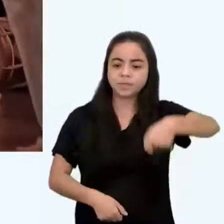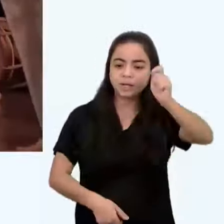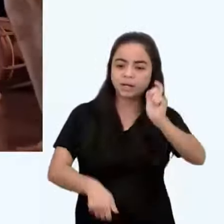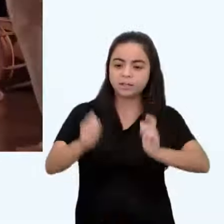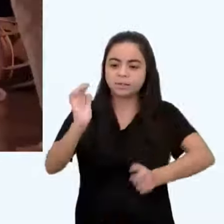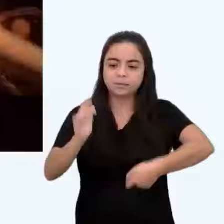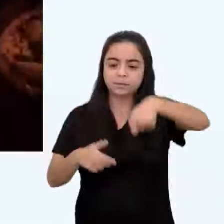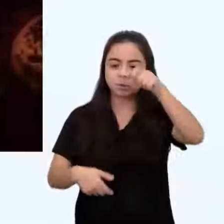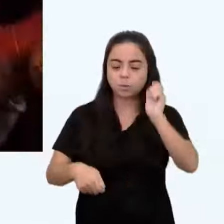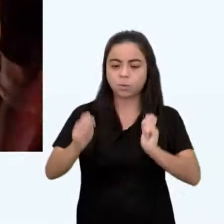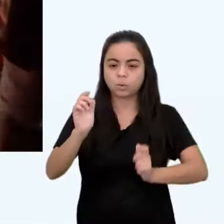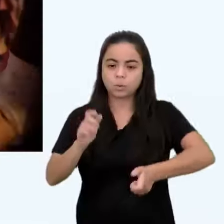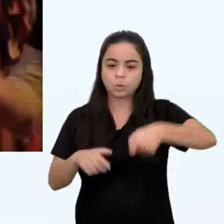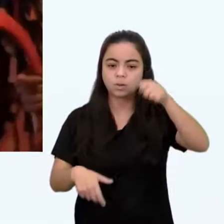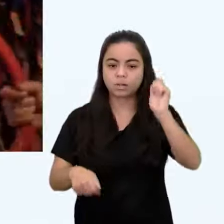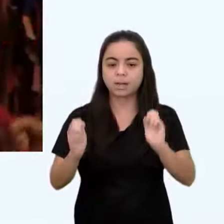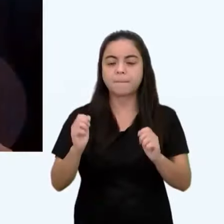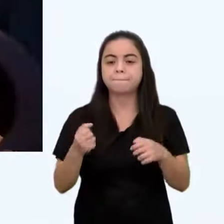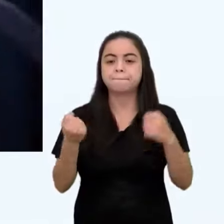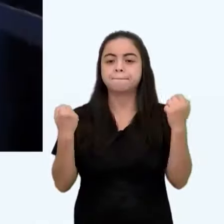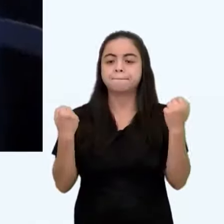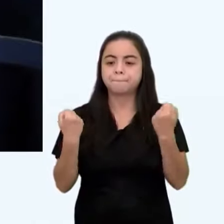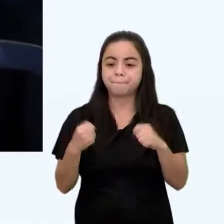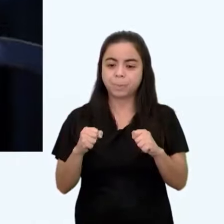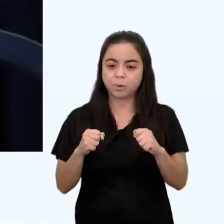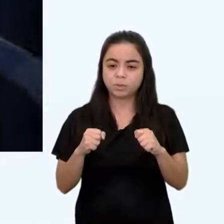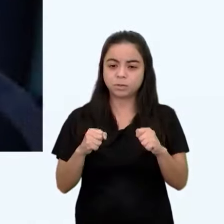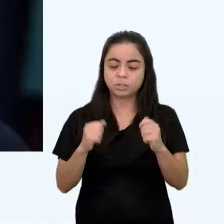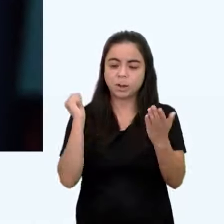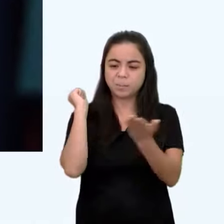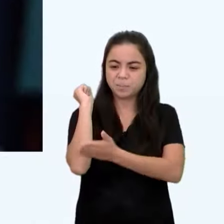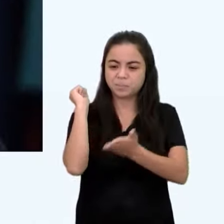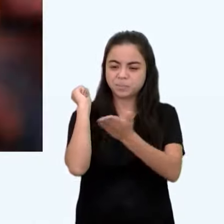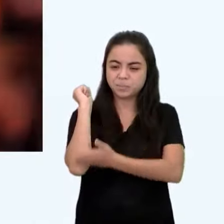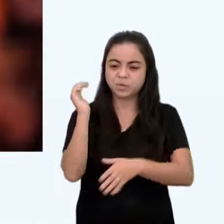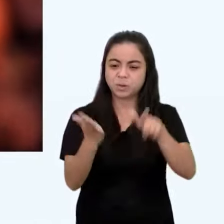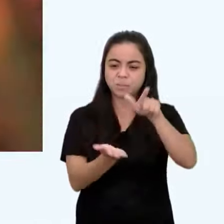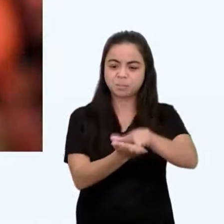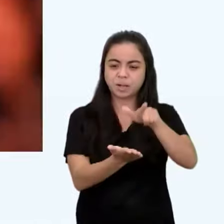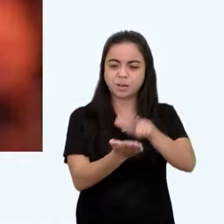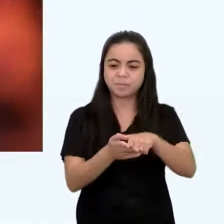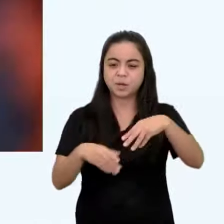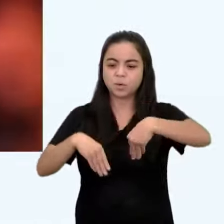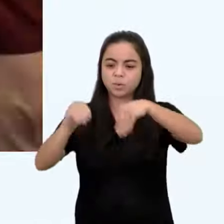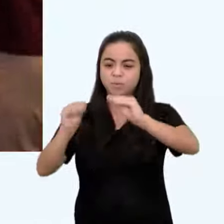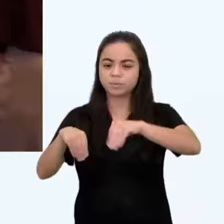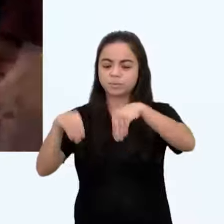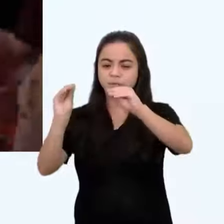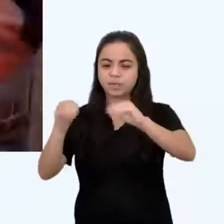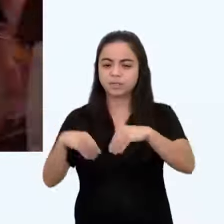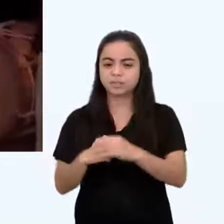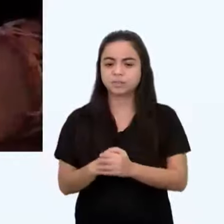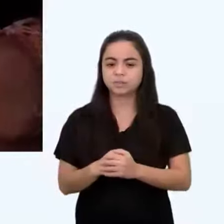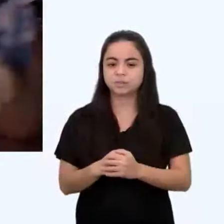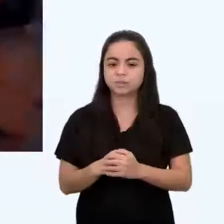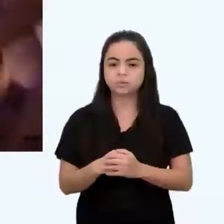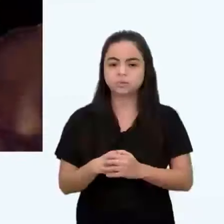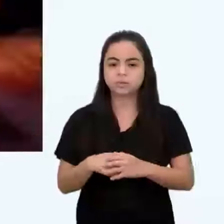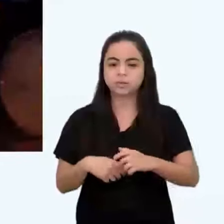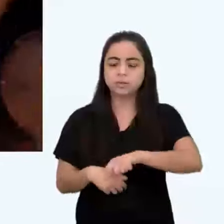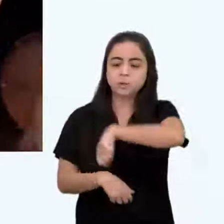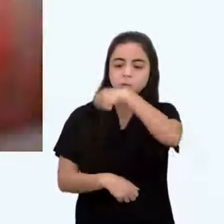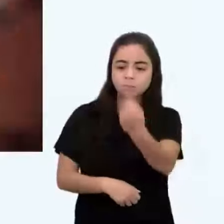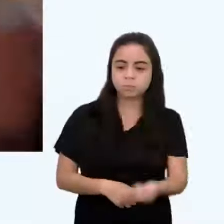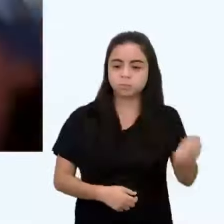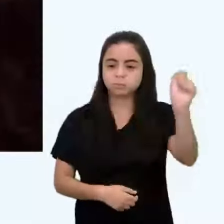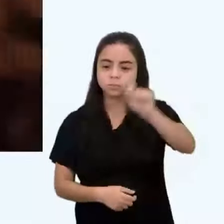argolas, elas podem ser feitas de madeira, papelão, plástico. Esses arcos,